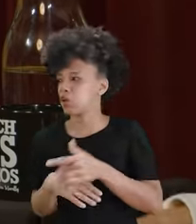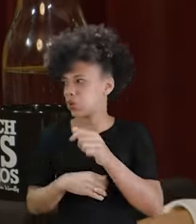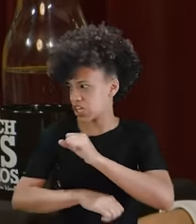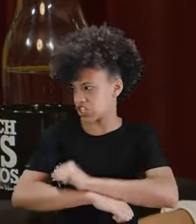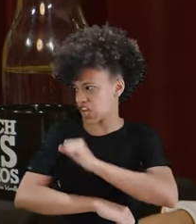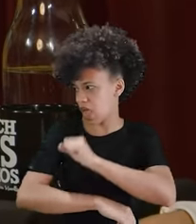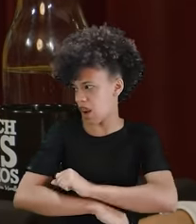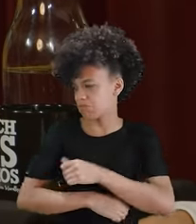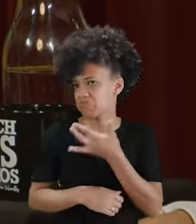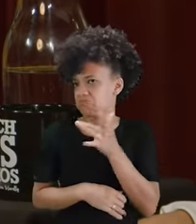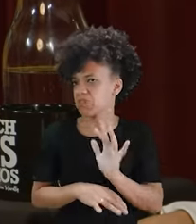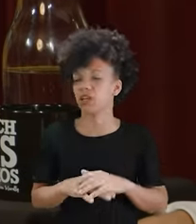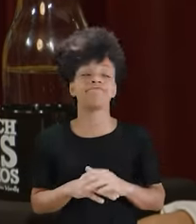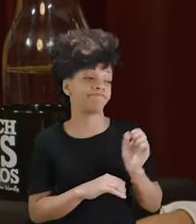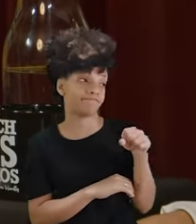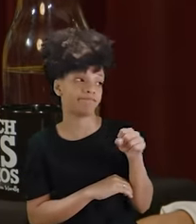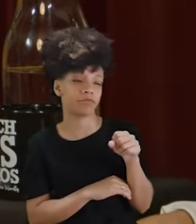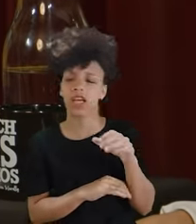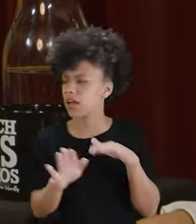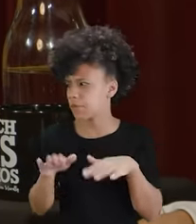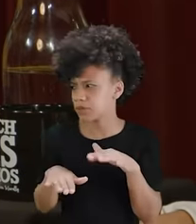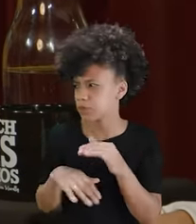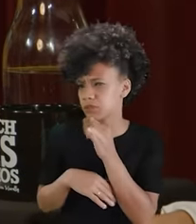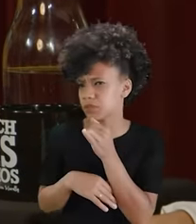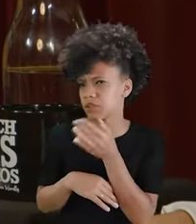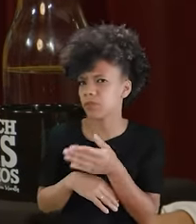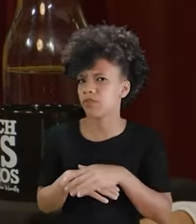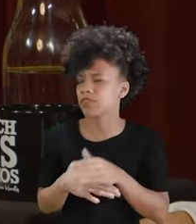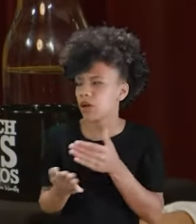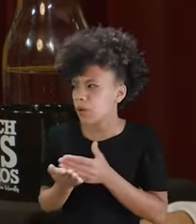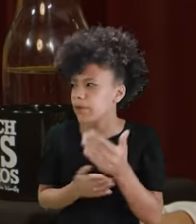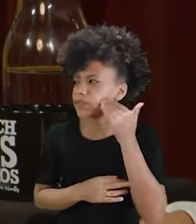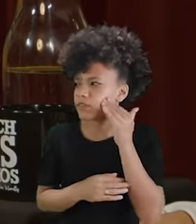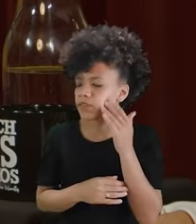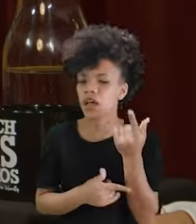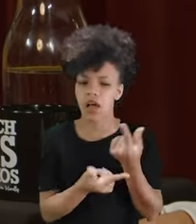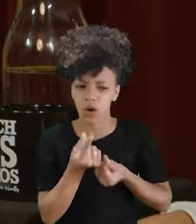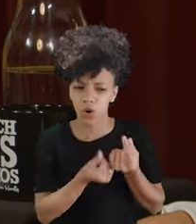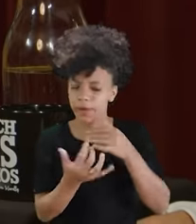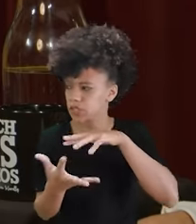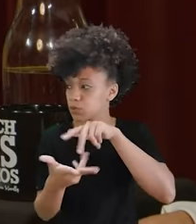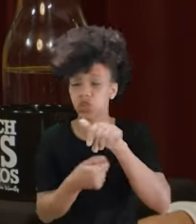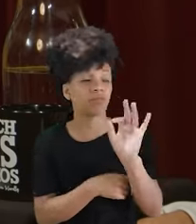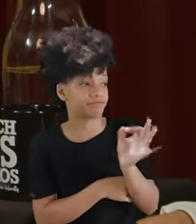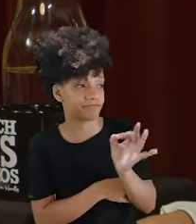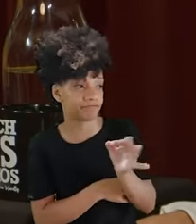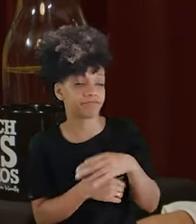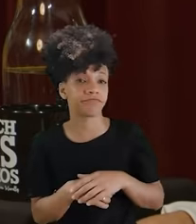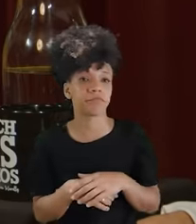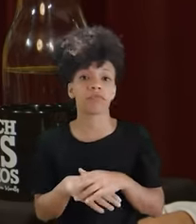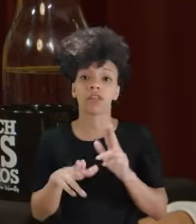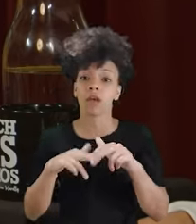sem janela aquela exato Entendi então é é mais uma situação de você Começa entender a coisa da economia mundial